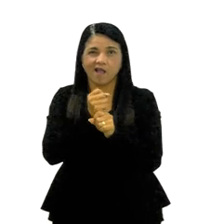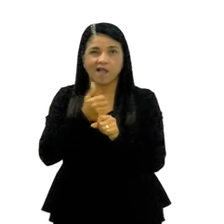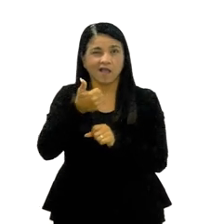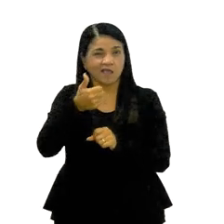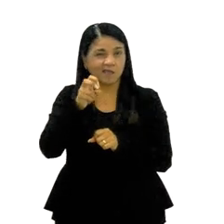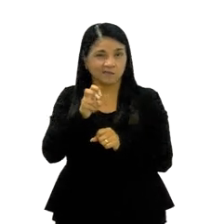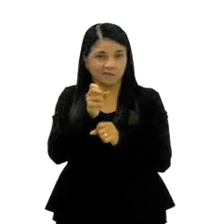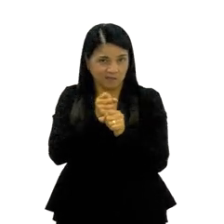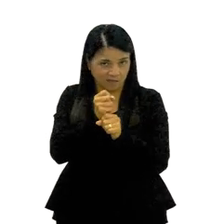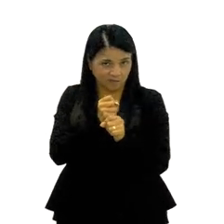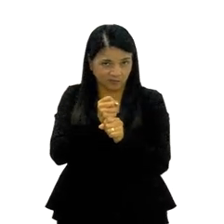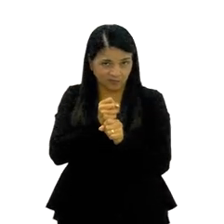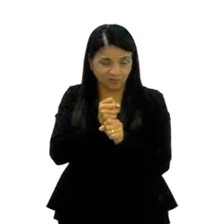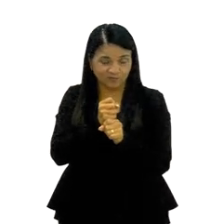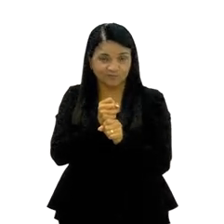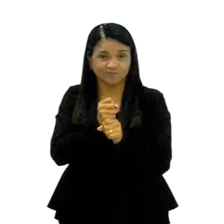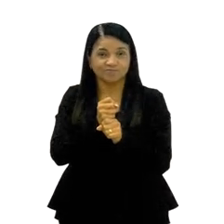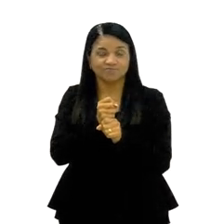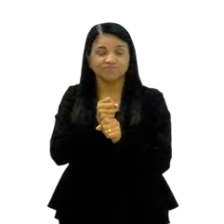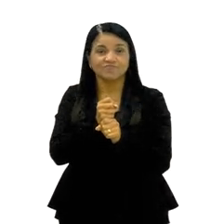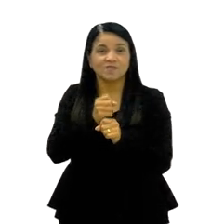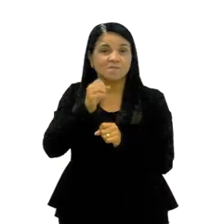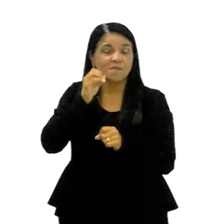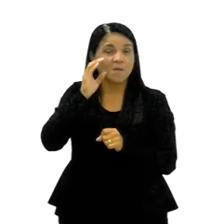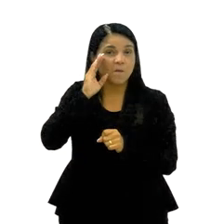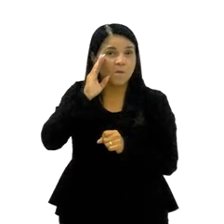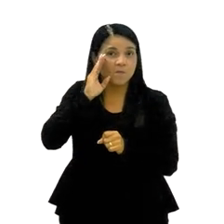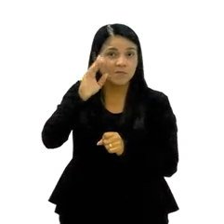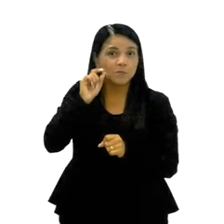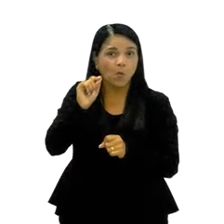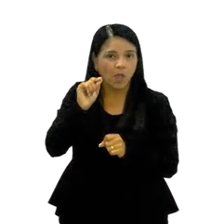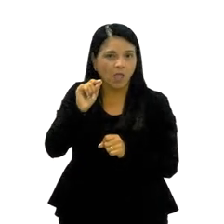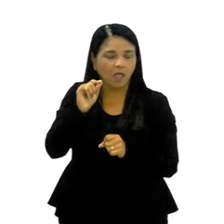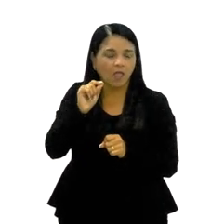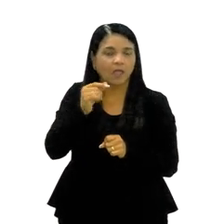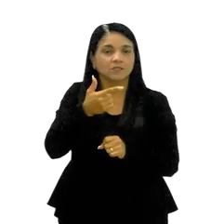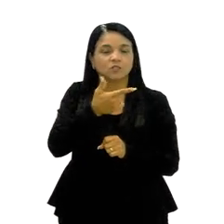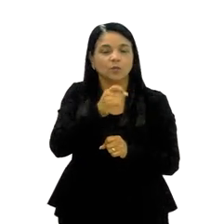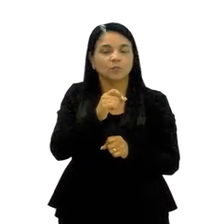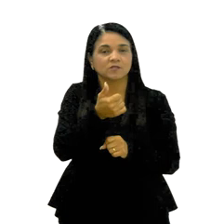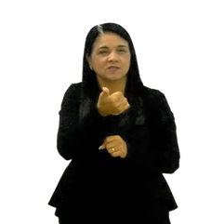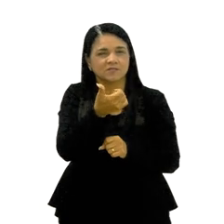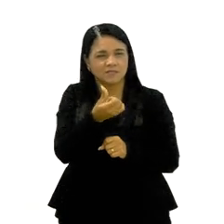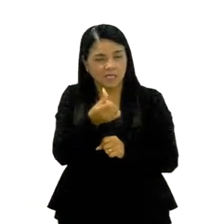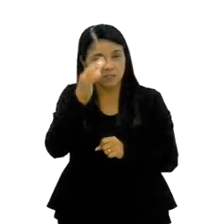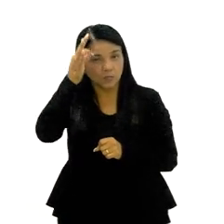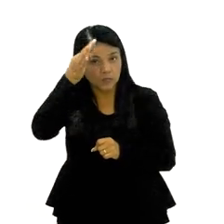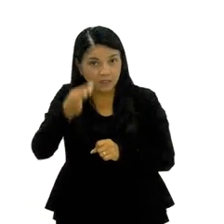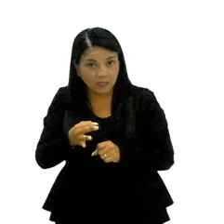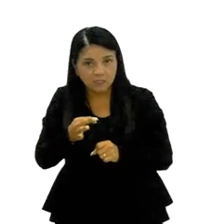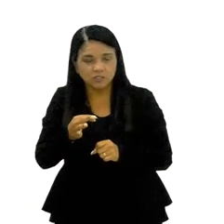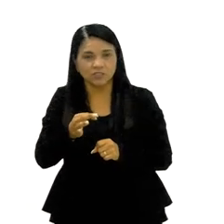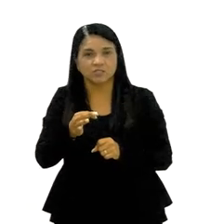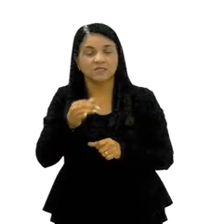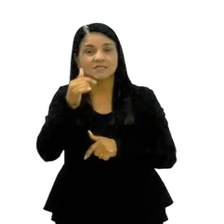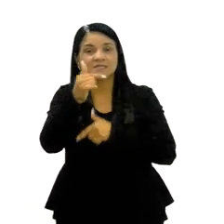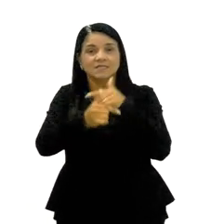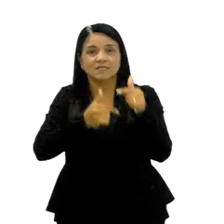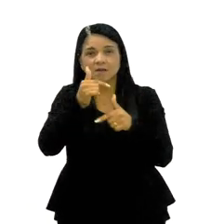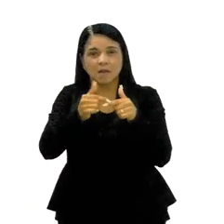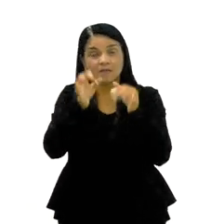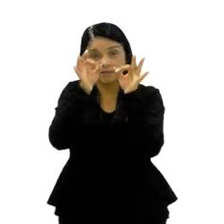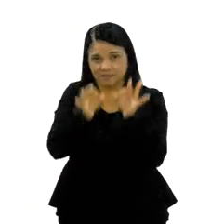tenho uma empresa já há mais de 15 anos, e o meu boom realmente ele aconteceu a partir de 2016, quando eu entendi aquilo que